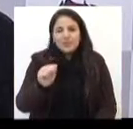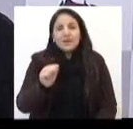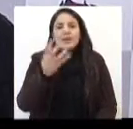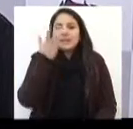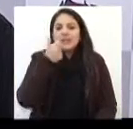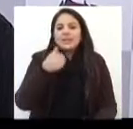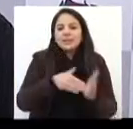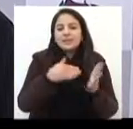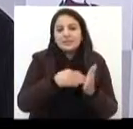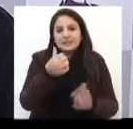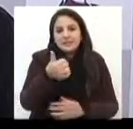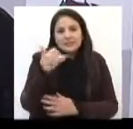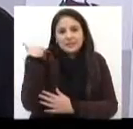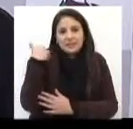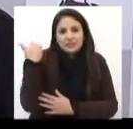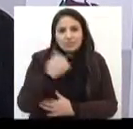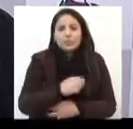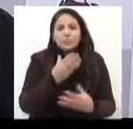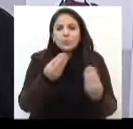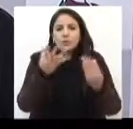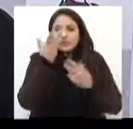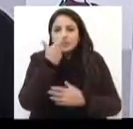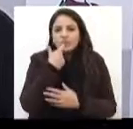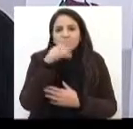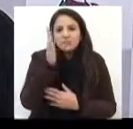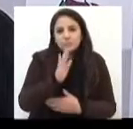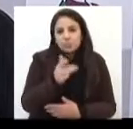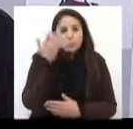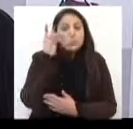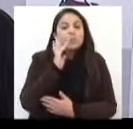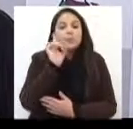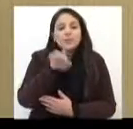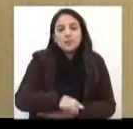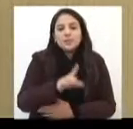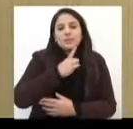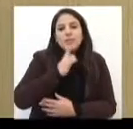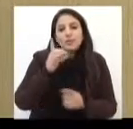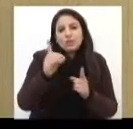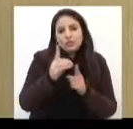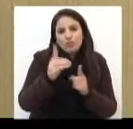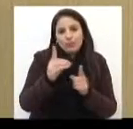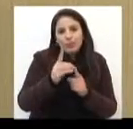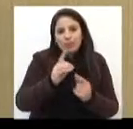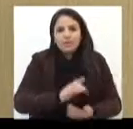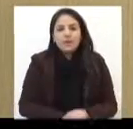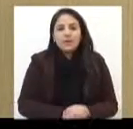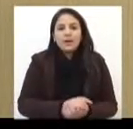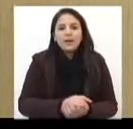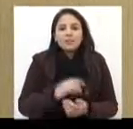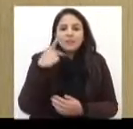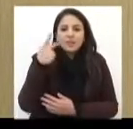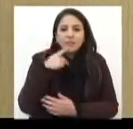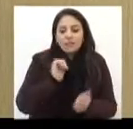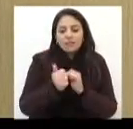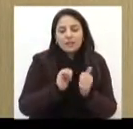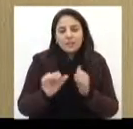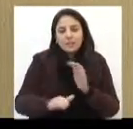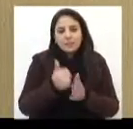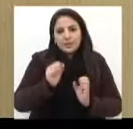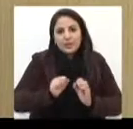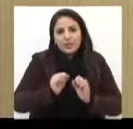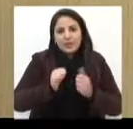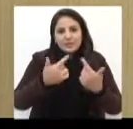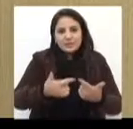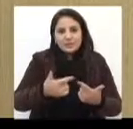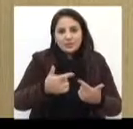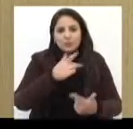de crianças no Brasil não sabem que são portadoras do diabetes. E ainda, vereadores avaliam primeiras